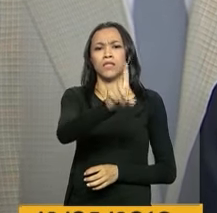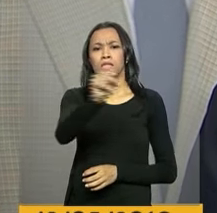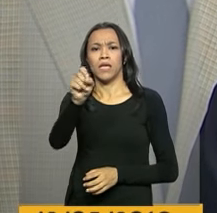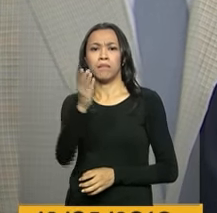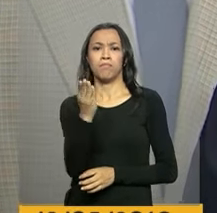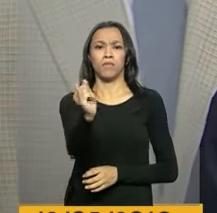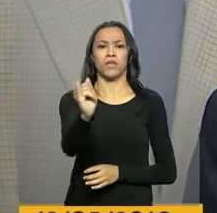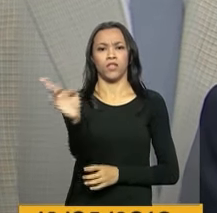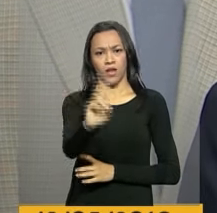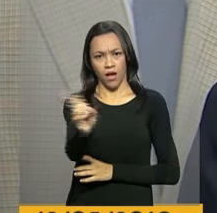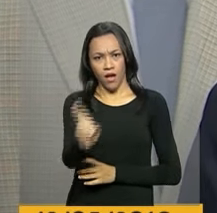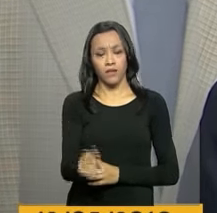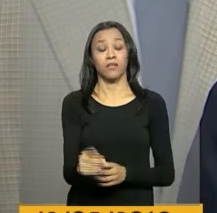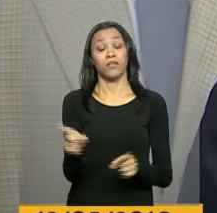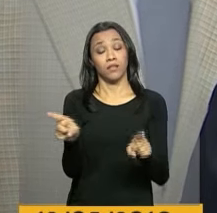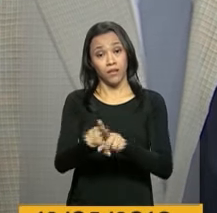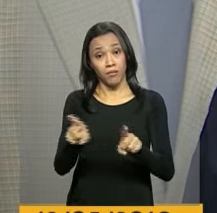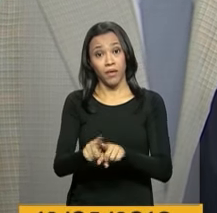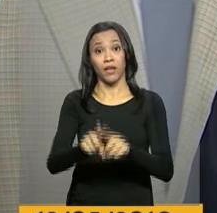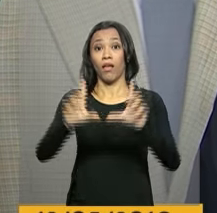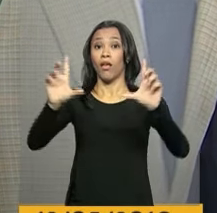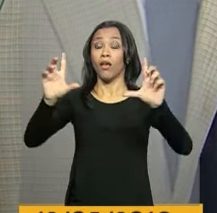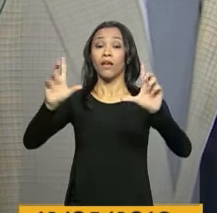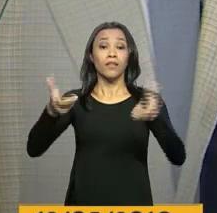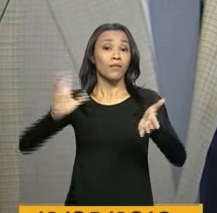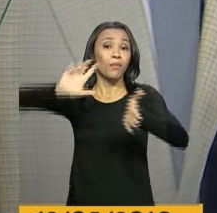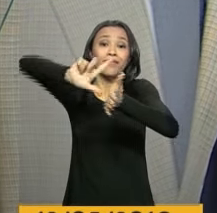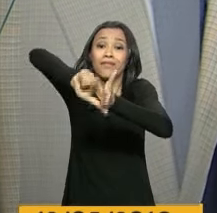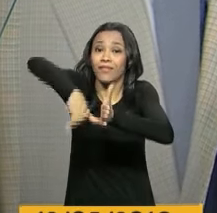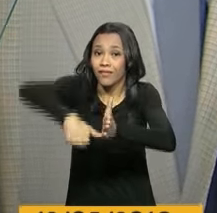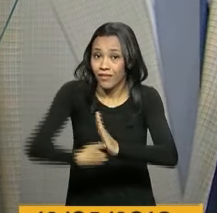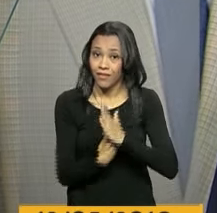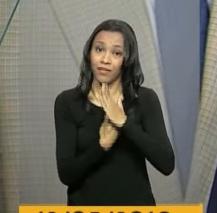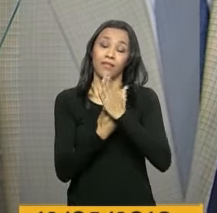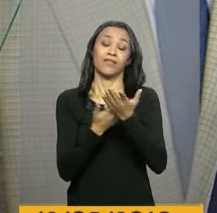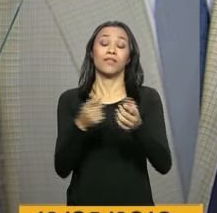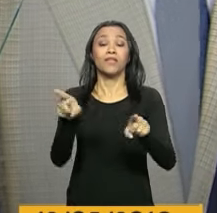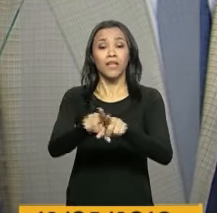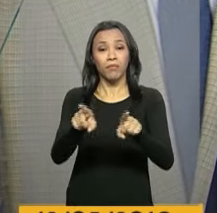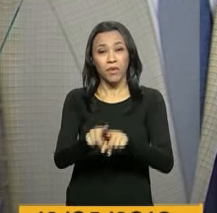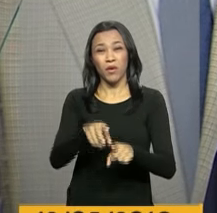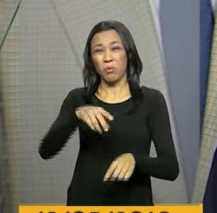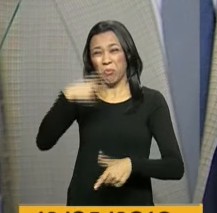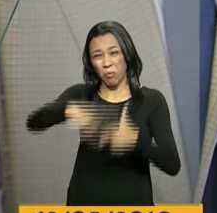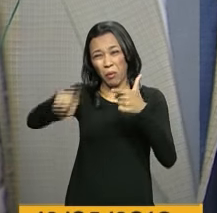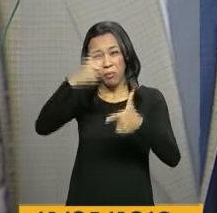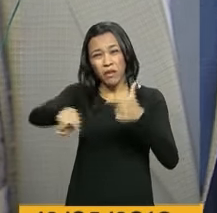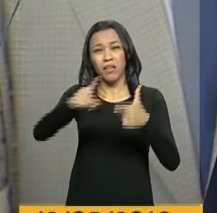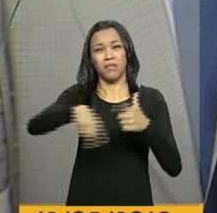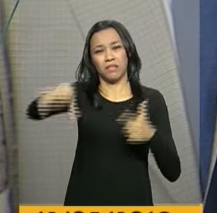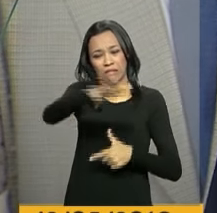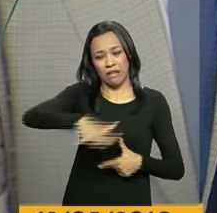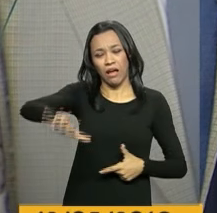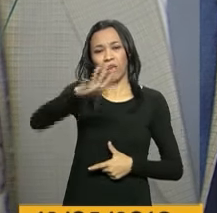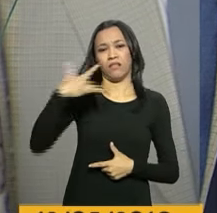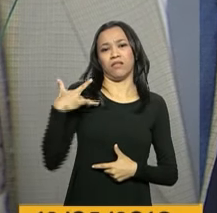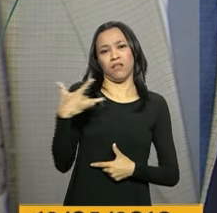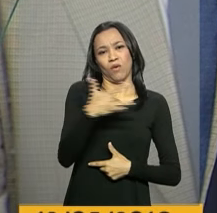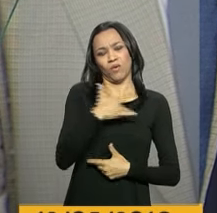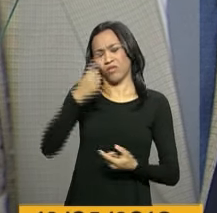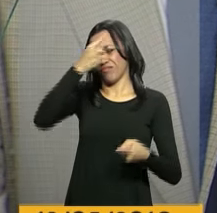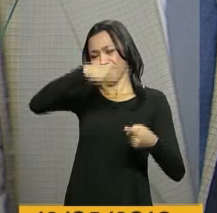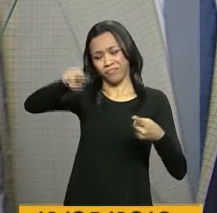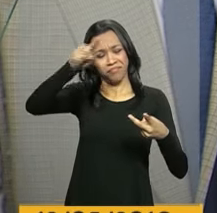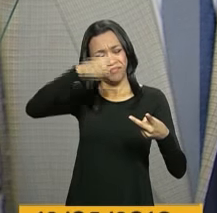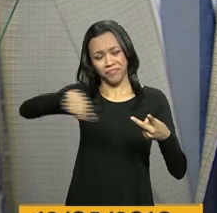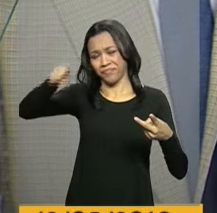recessão e também grave a situação caótica da saúde pública no Brasil. Nosso maior desafio